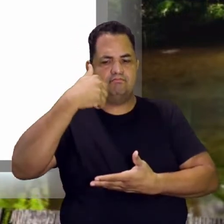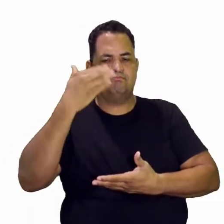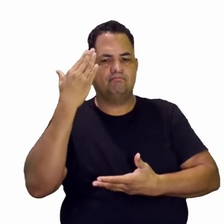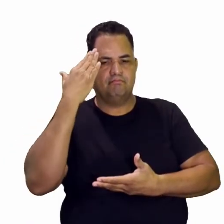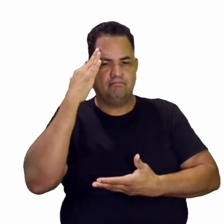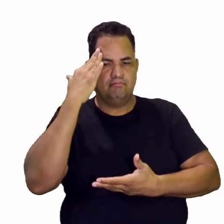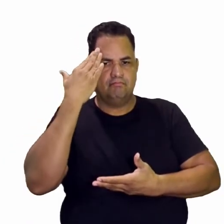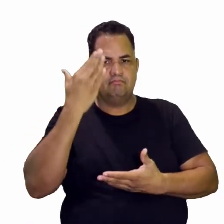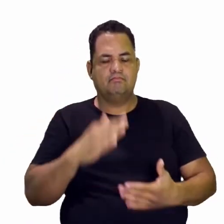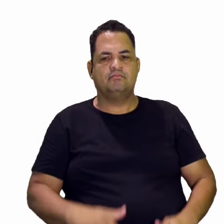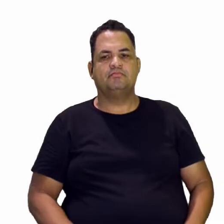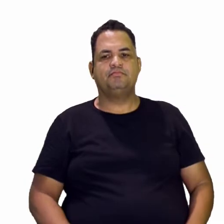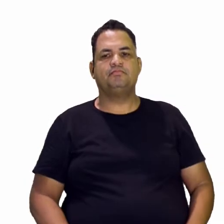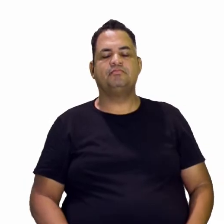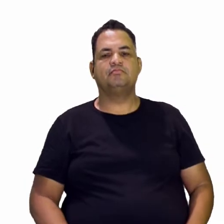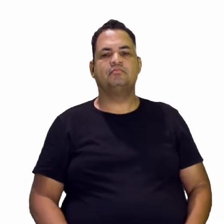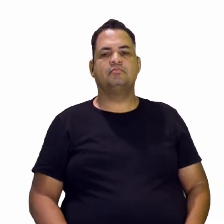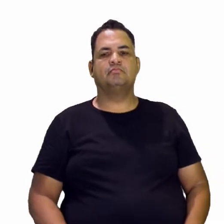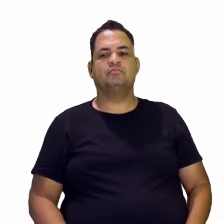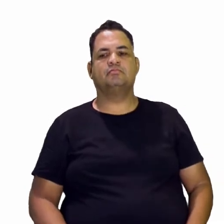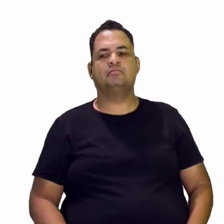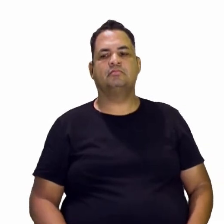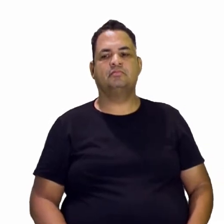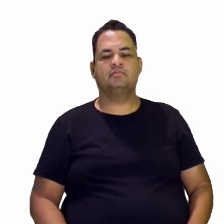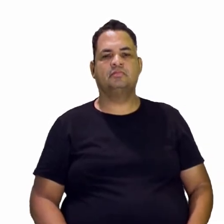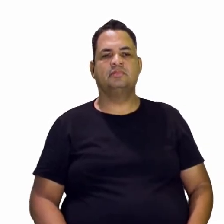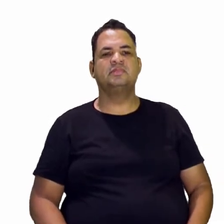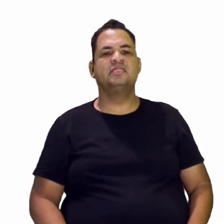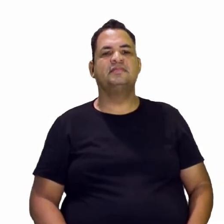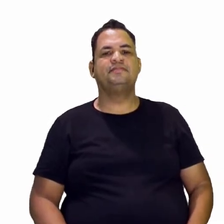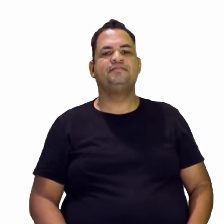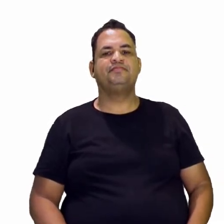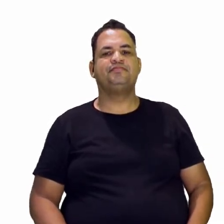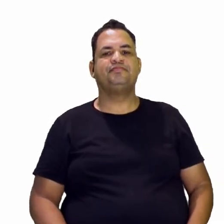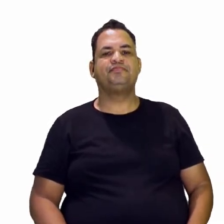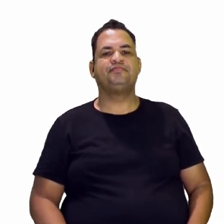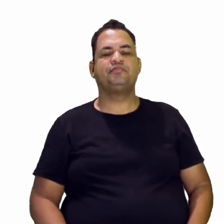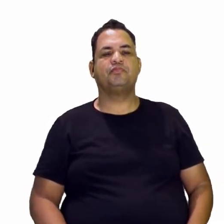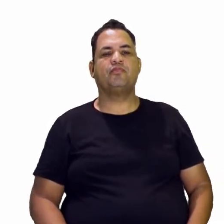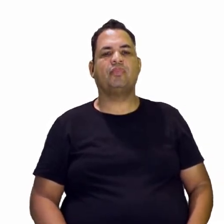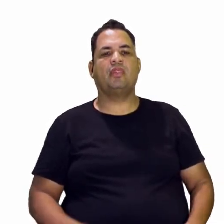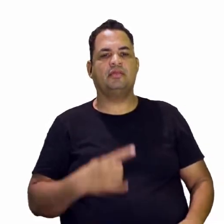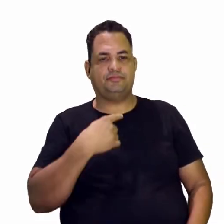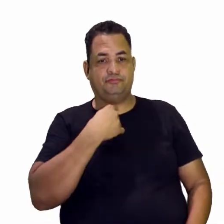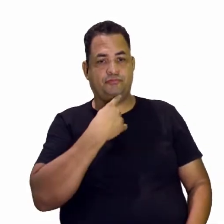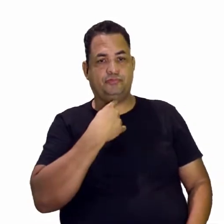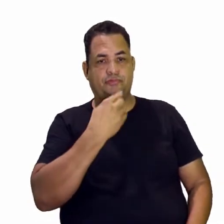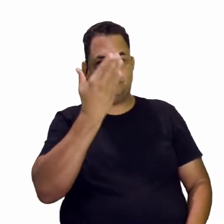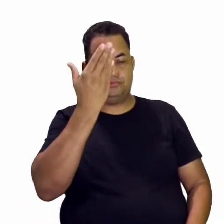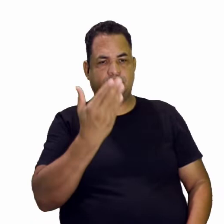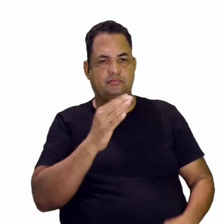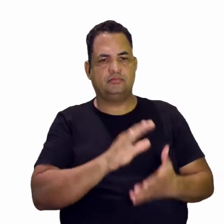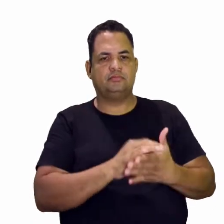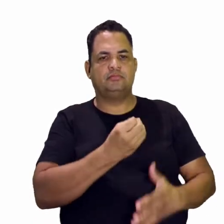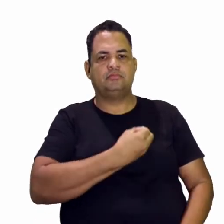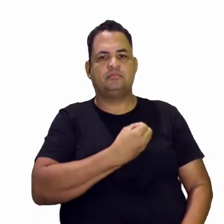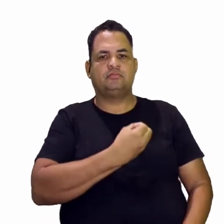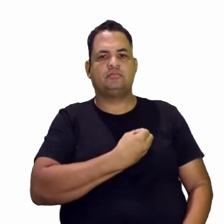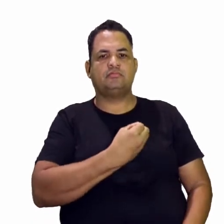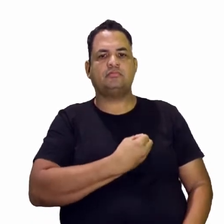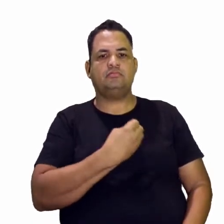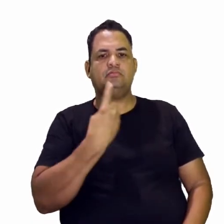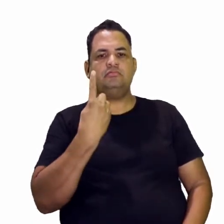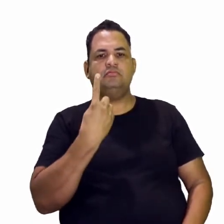bom? Vamos lá? Joga no quadro. Então, nosso momento de tira dúvidas. E a questão número 1,